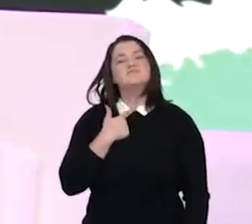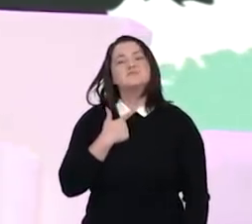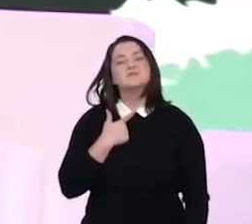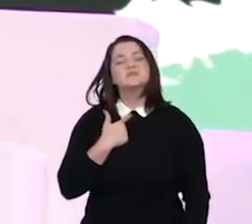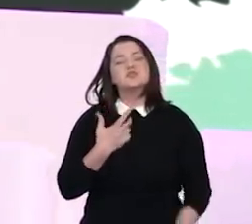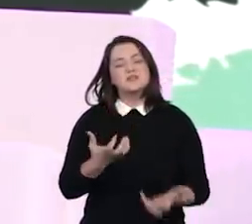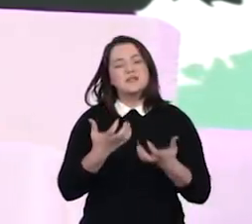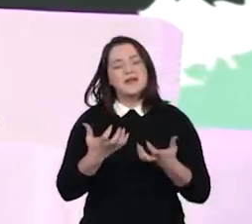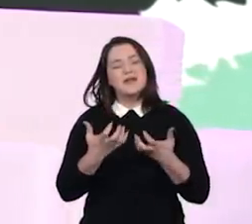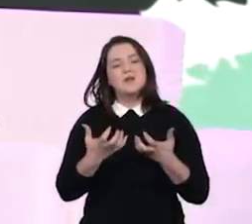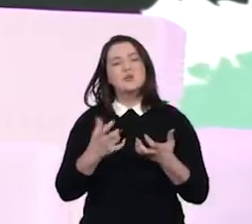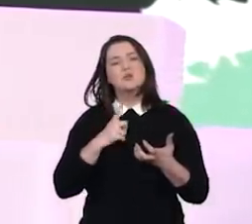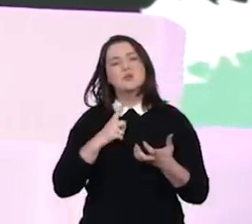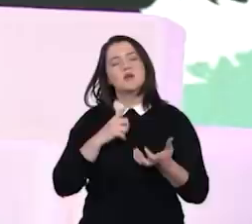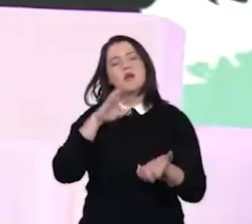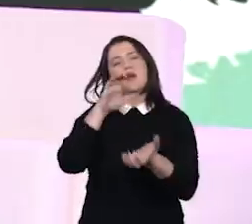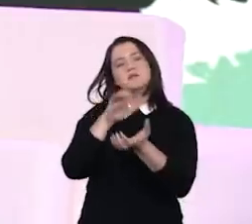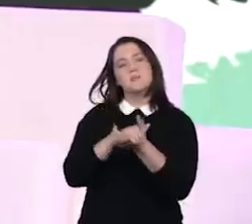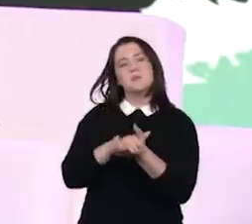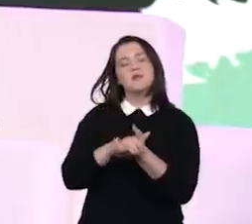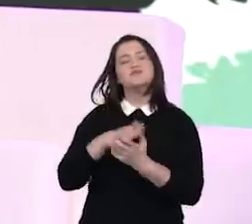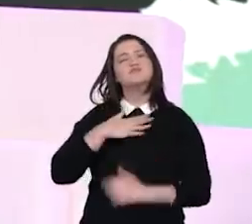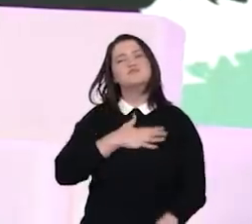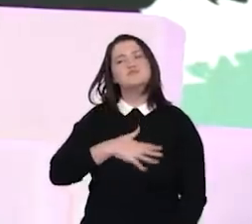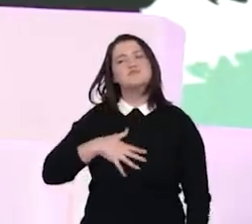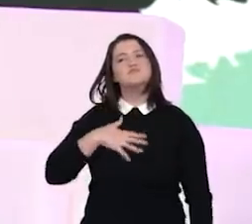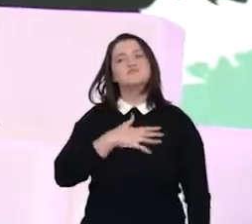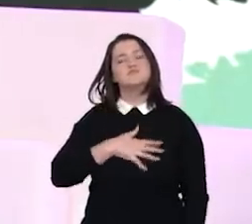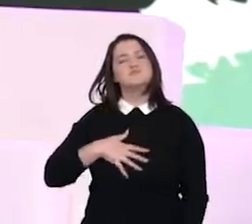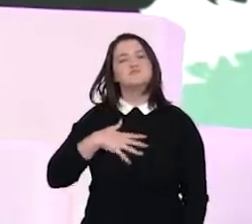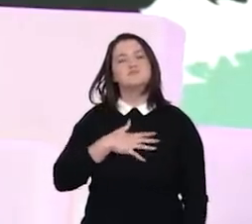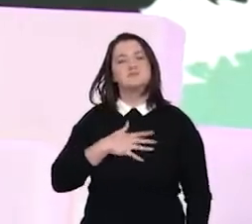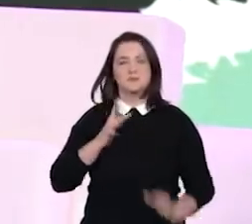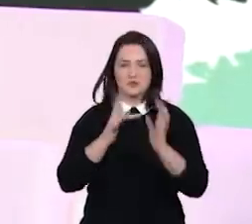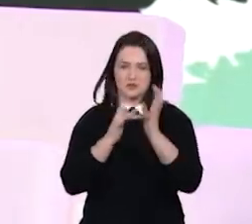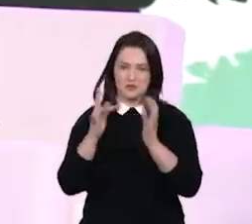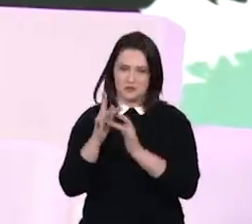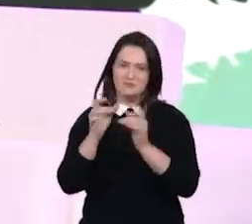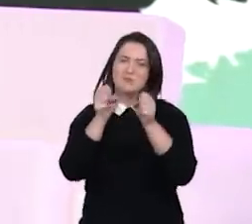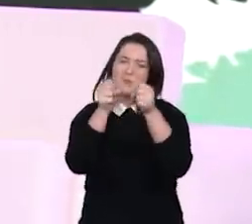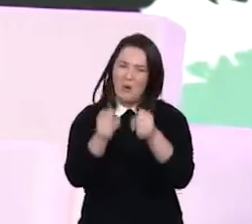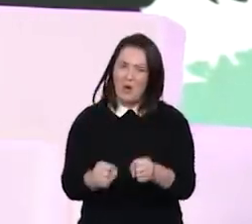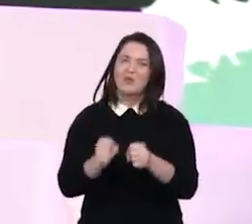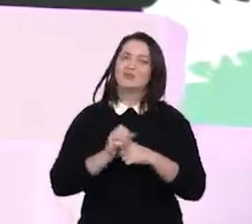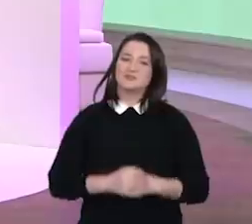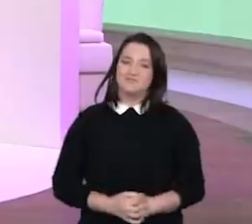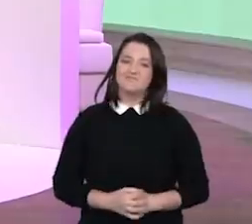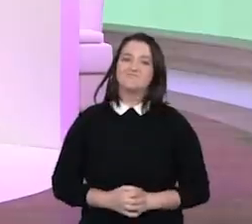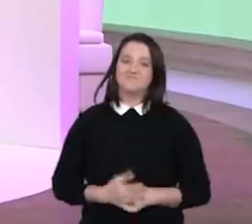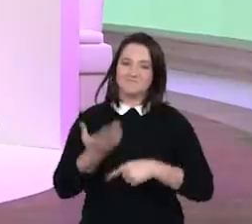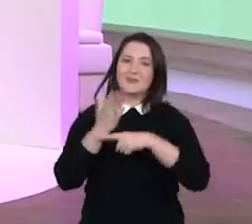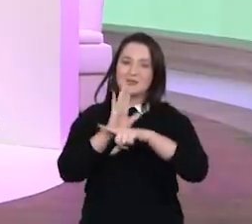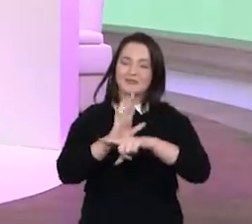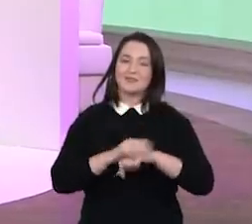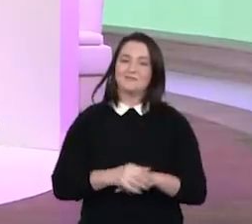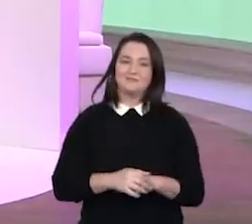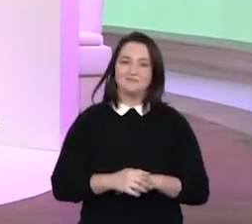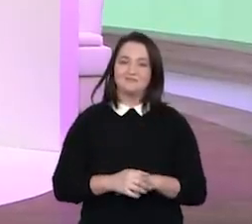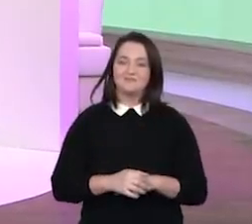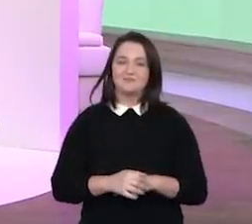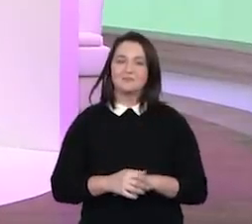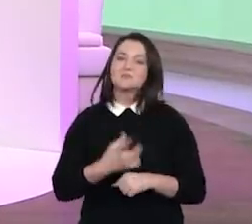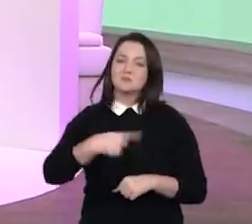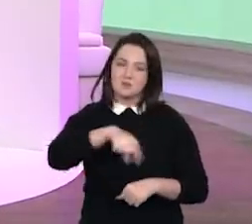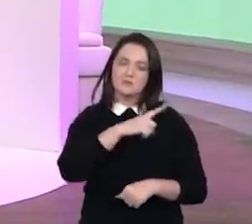de voltar a ter um casamento com alegria. Jesus pode fazer isso por você. Eu sei que nós enfrentamos